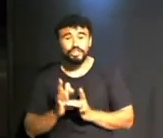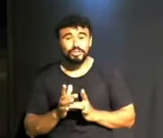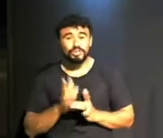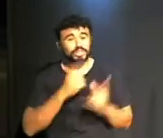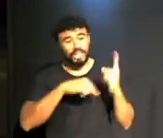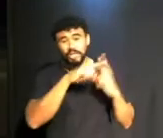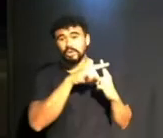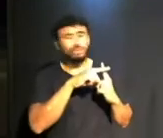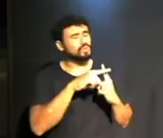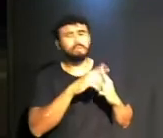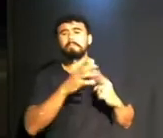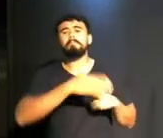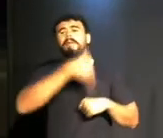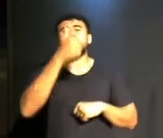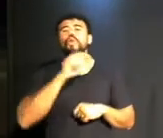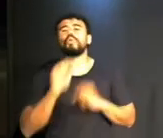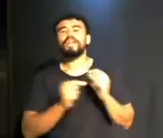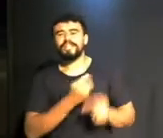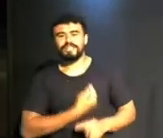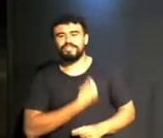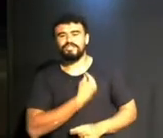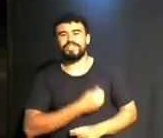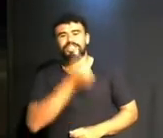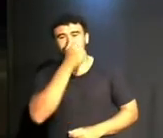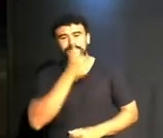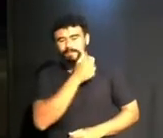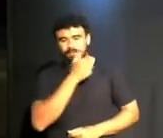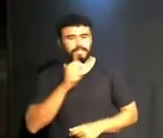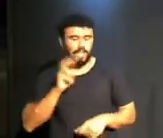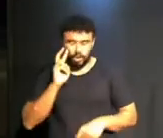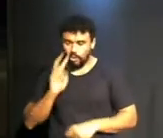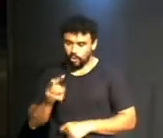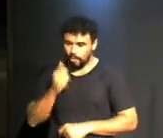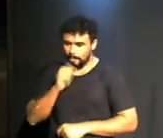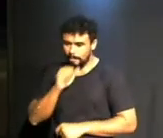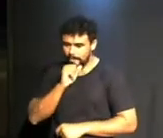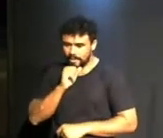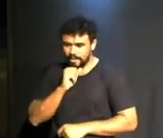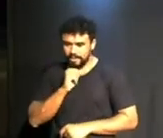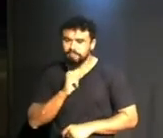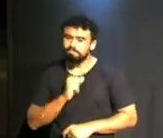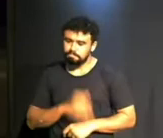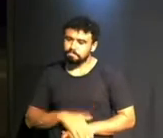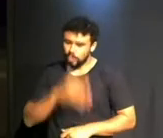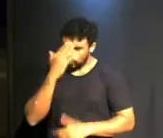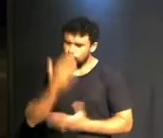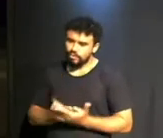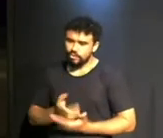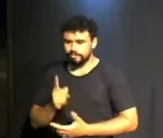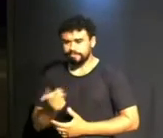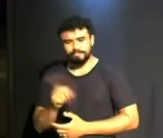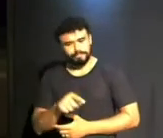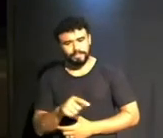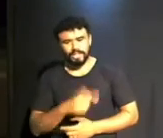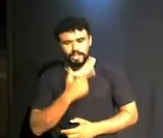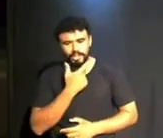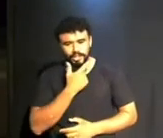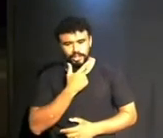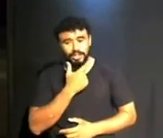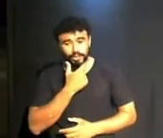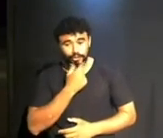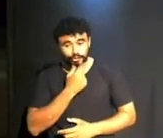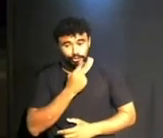deu a sua vida e na hora de olhar para sua mãe e para o seu discípulo ele confiou cada um sob a